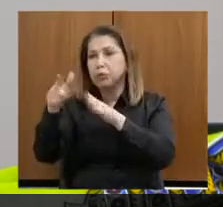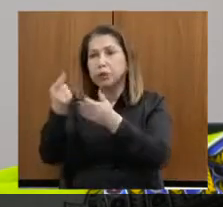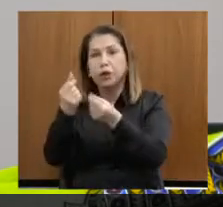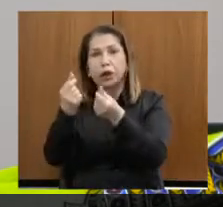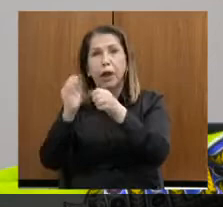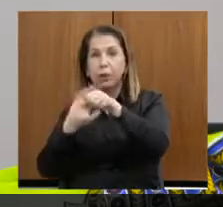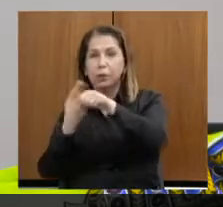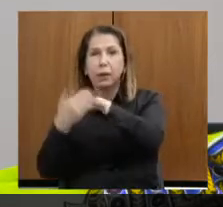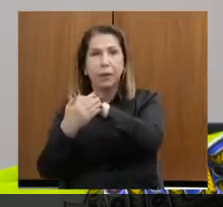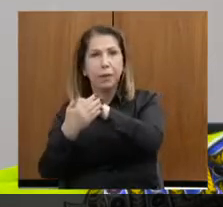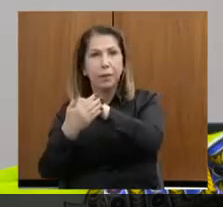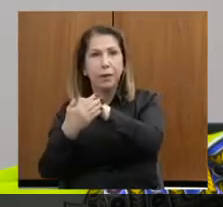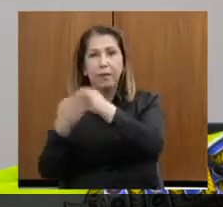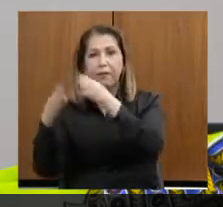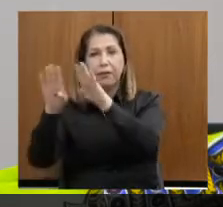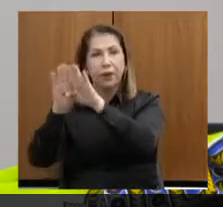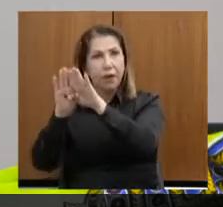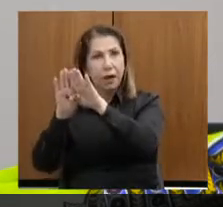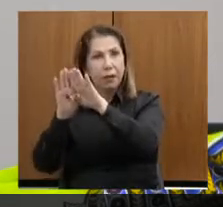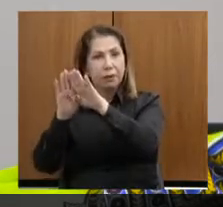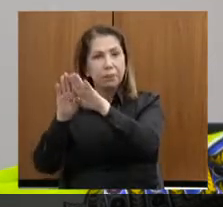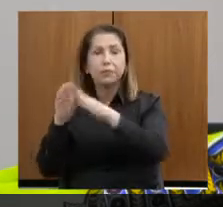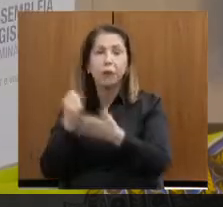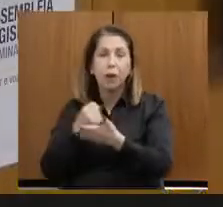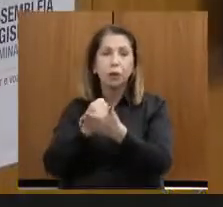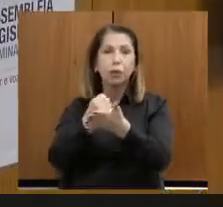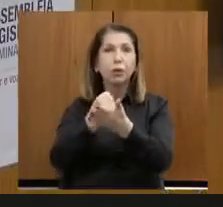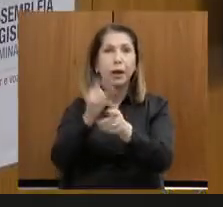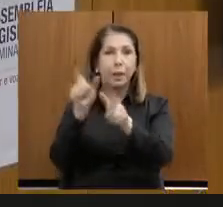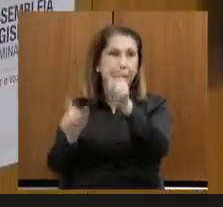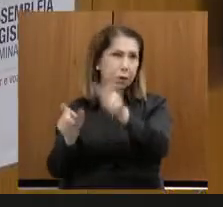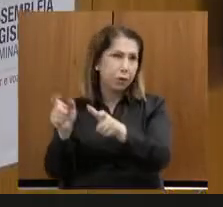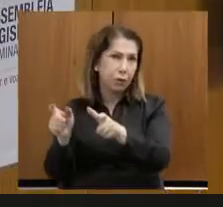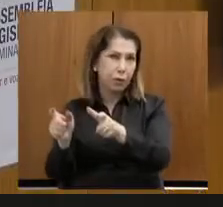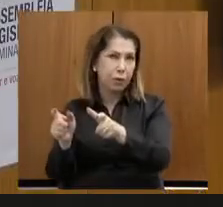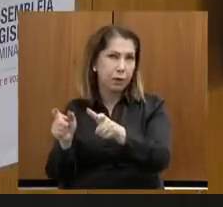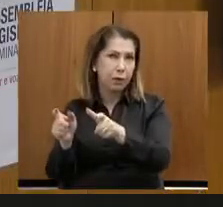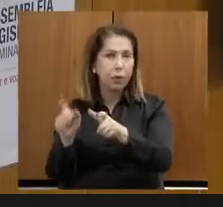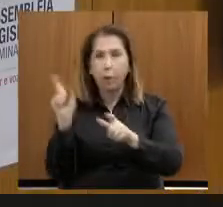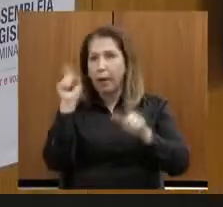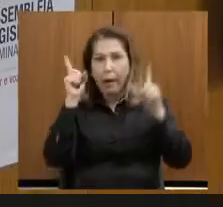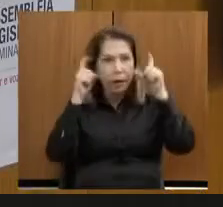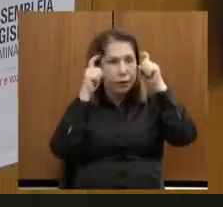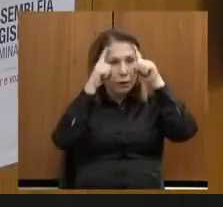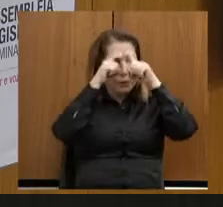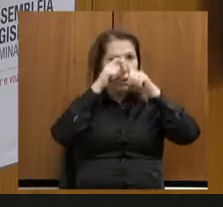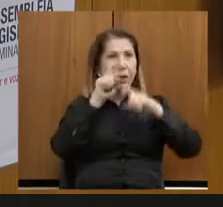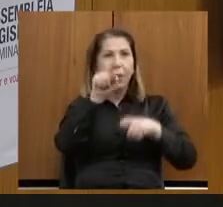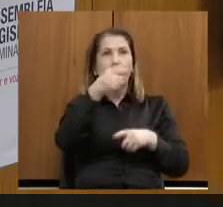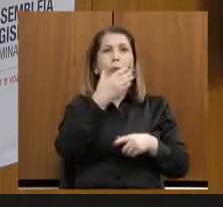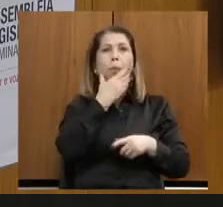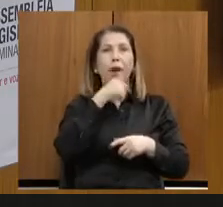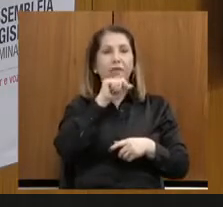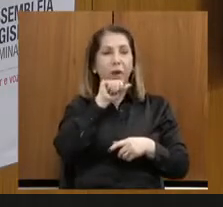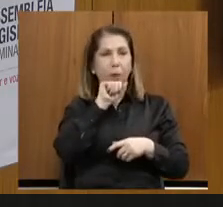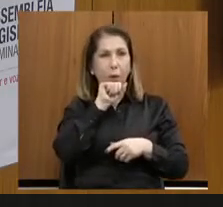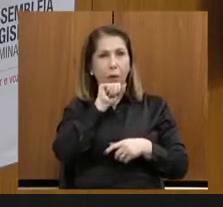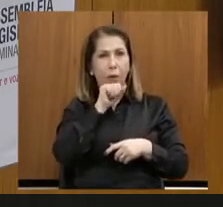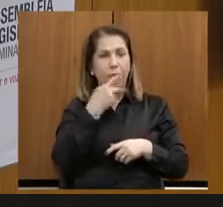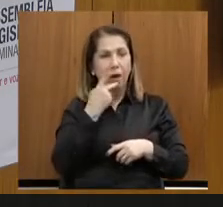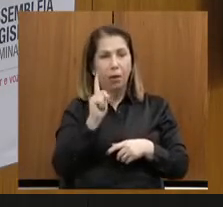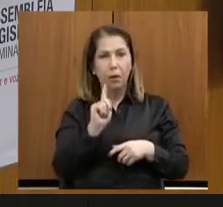durante a pandemia trás ocorrer não era para dificultar a vida das pessoas como o pai trouxe